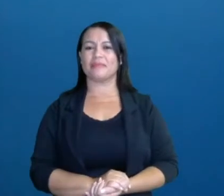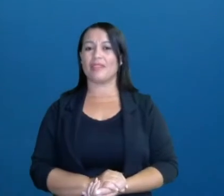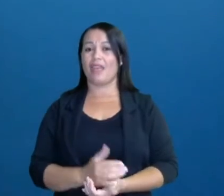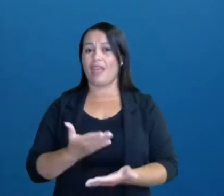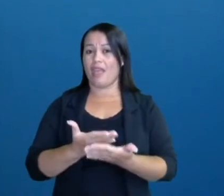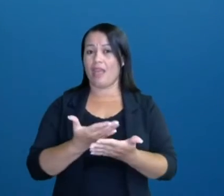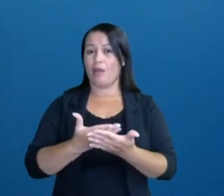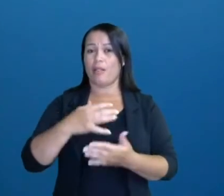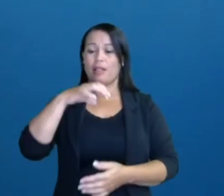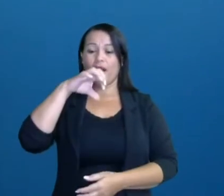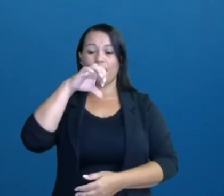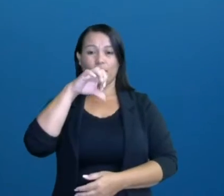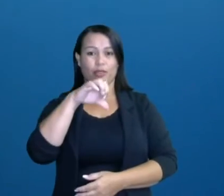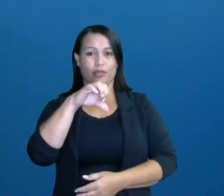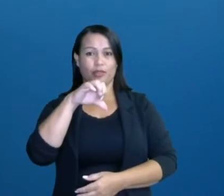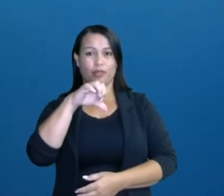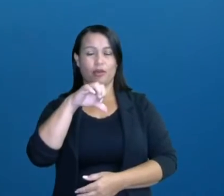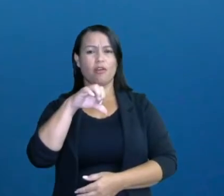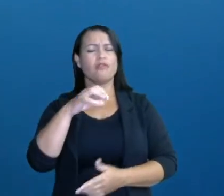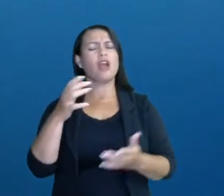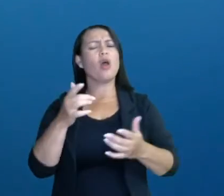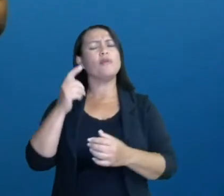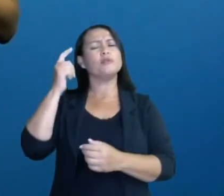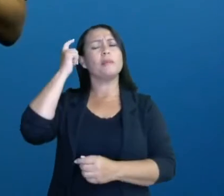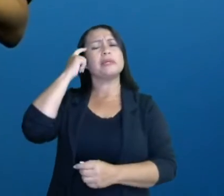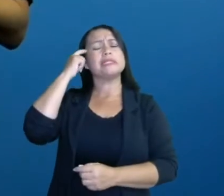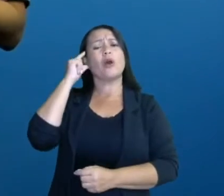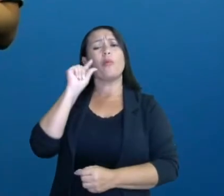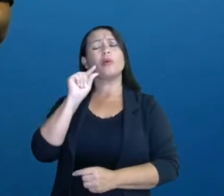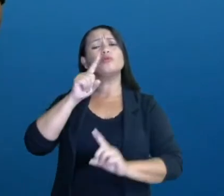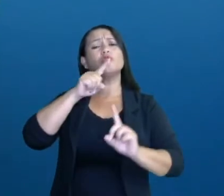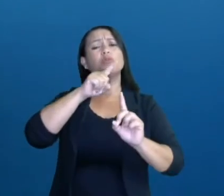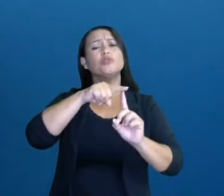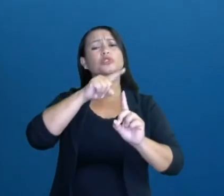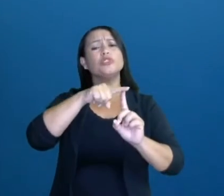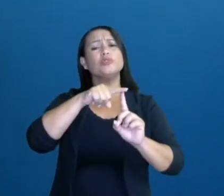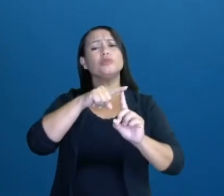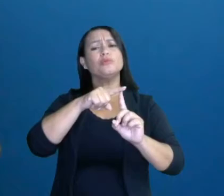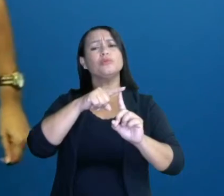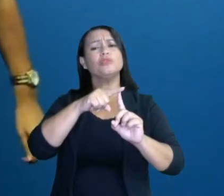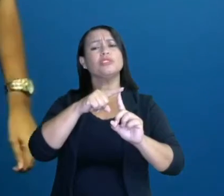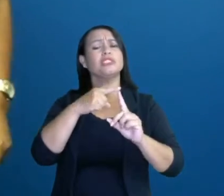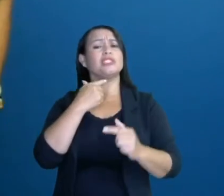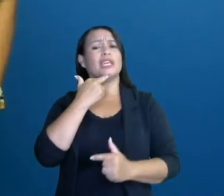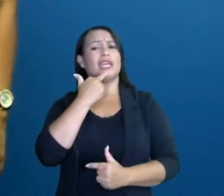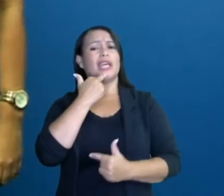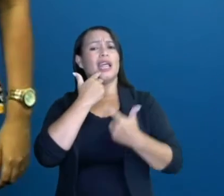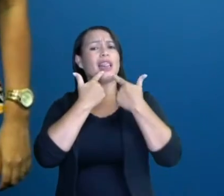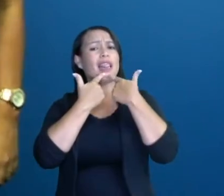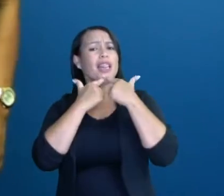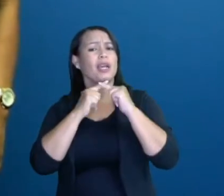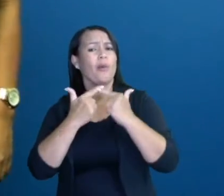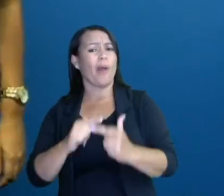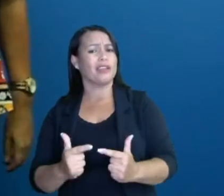aula 9, iremos refletir um pouquinho sobre os tipos de linguagem, tá certo?